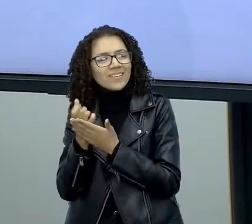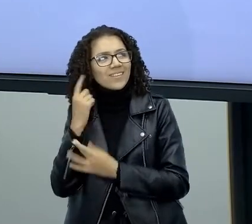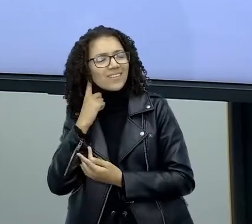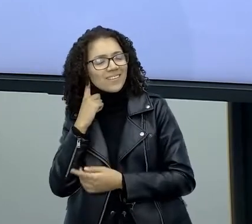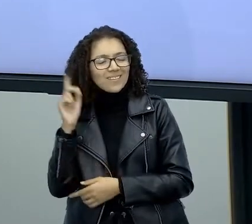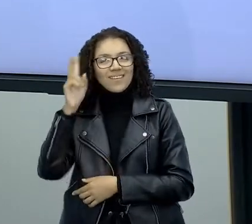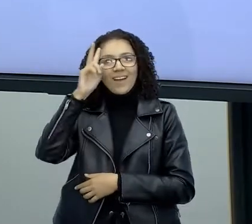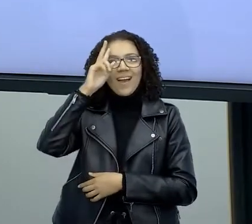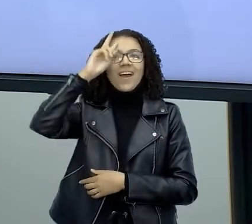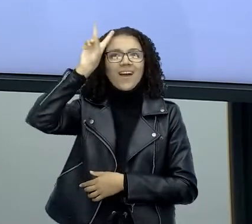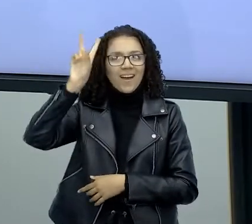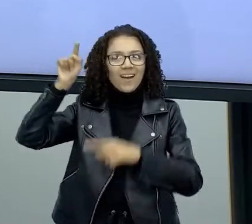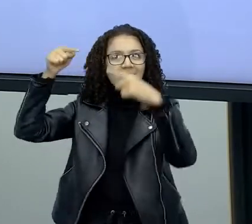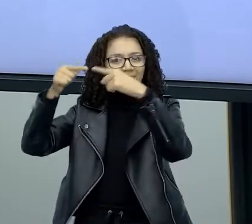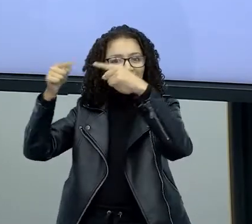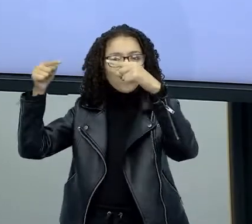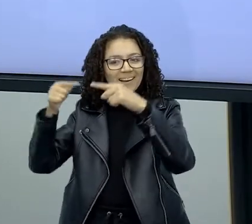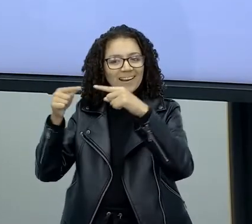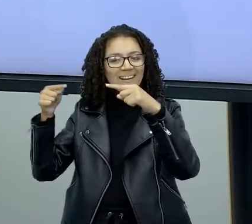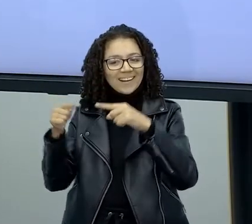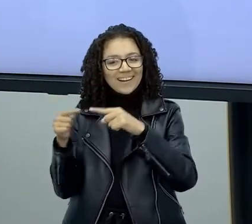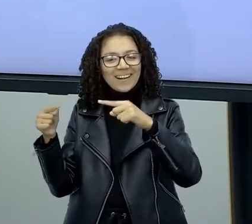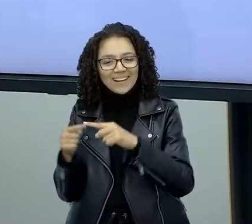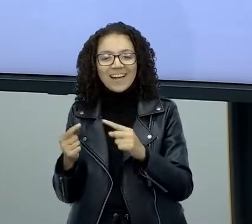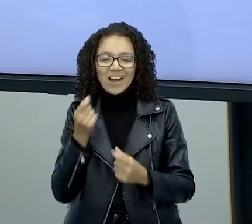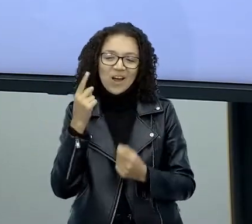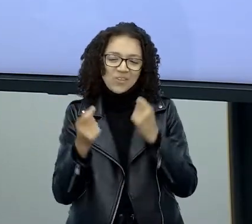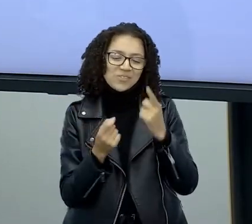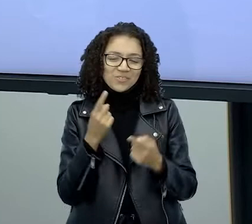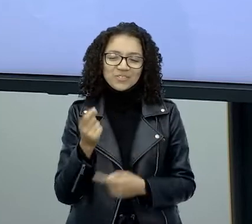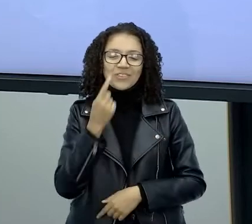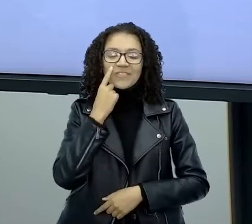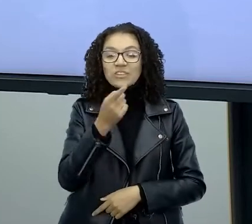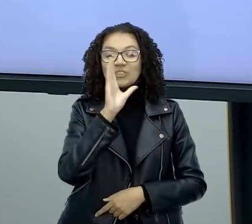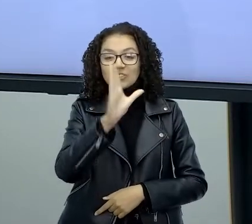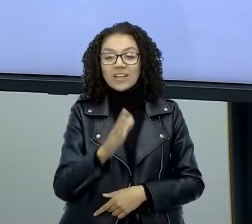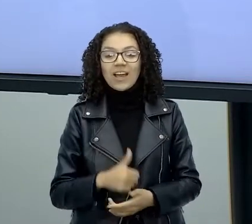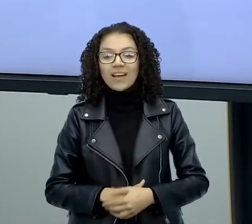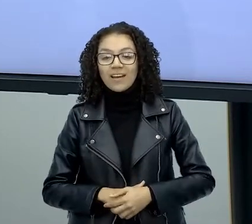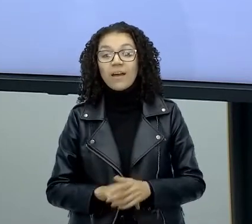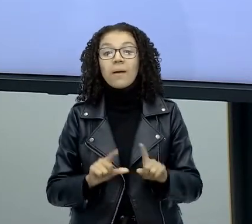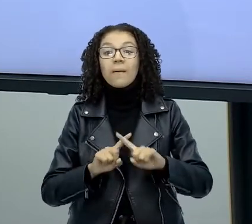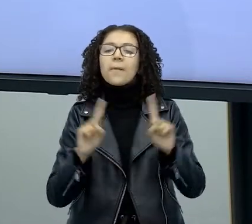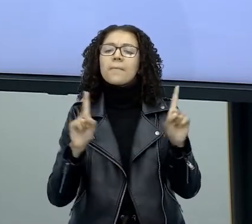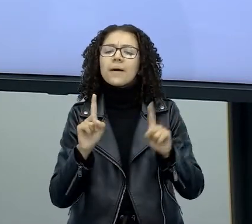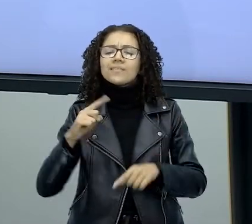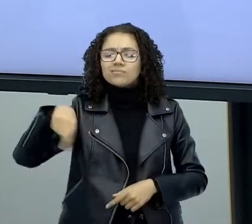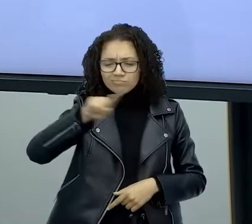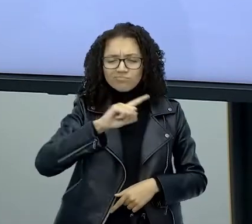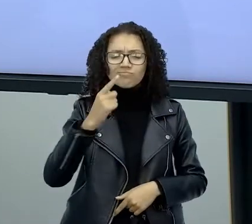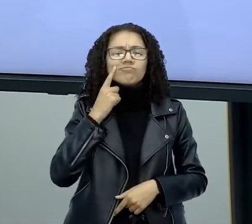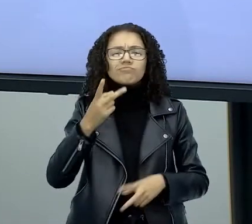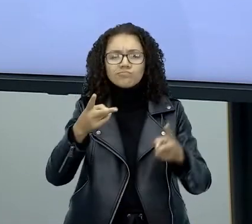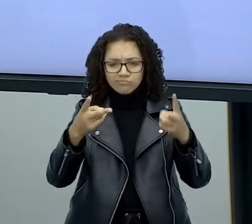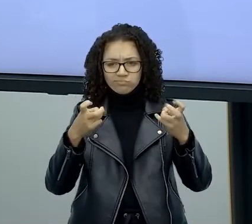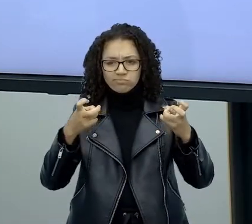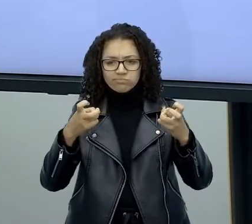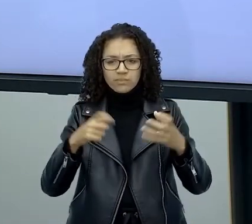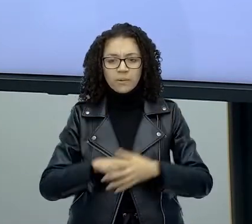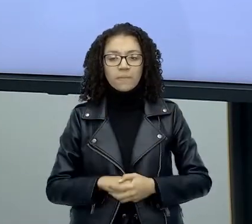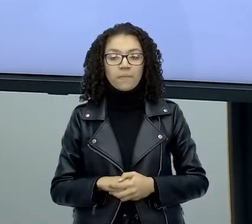outro, entenderam o meu dilema aqui? Porque eu vi alguns, né, e a minha dúvida é essa. Mas vocês perceberam que vocês têm